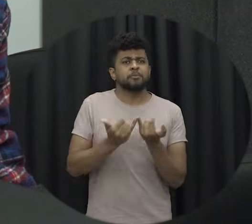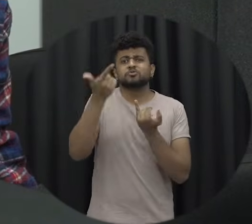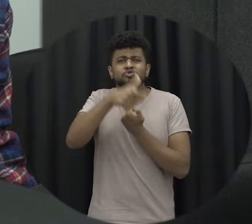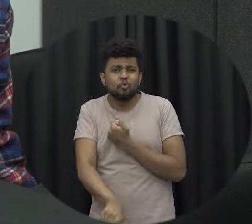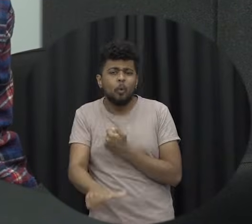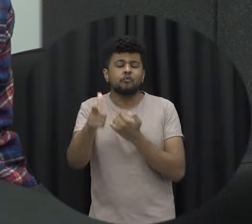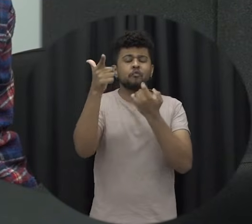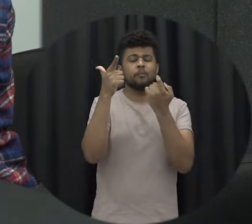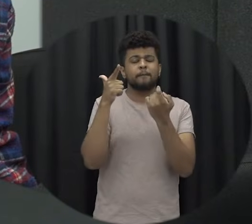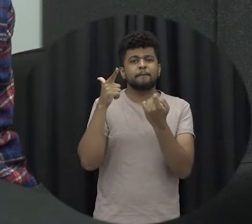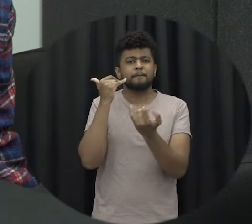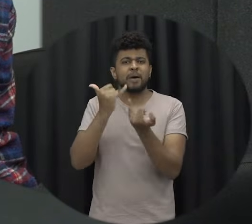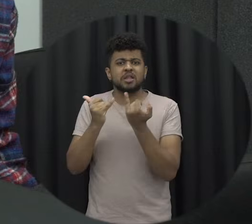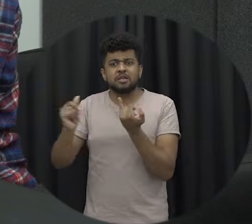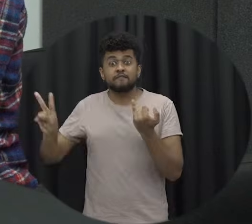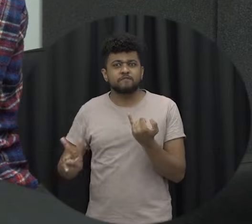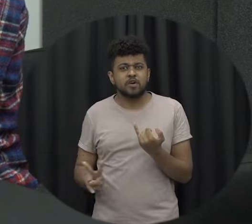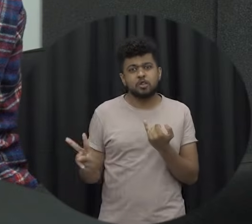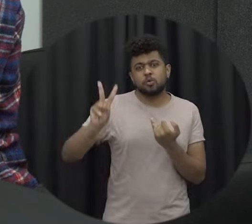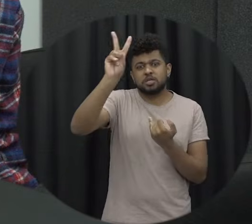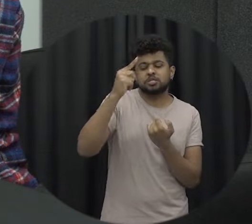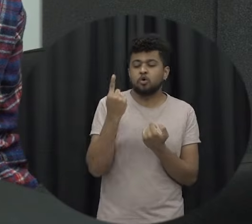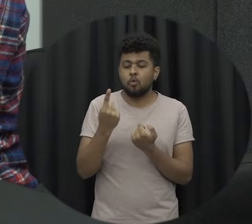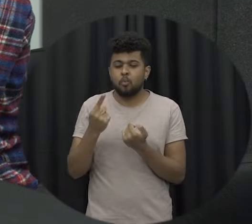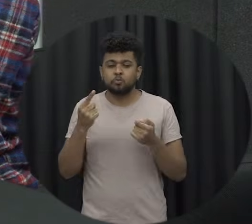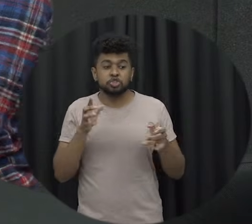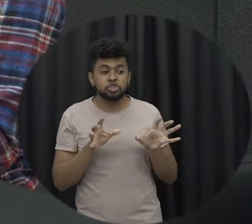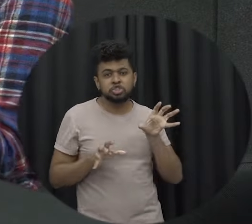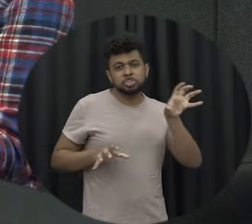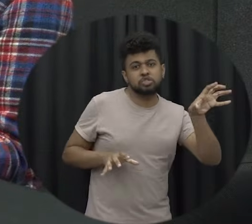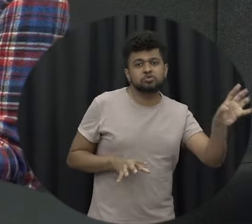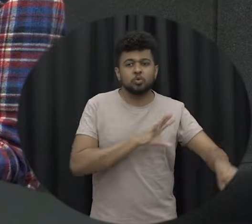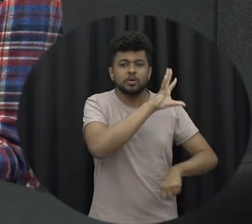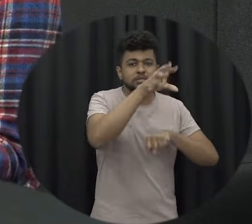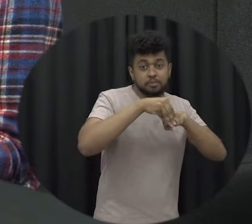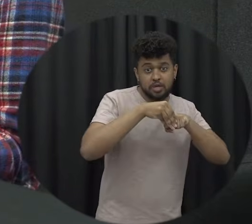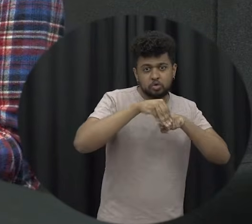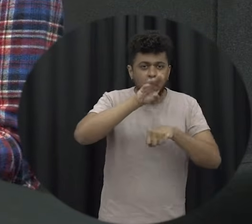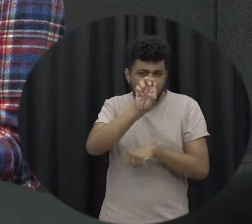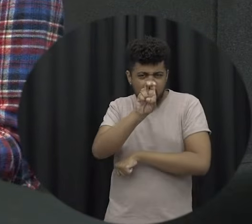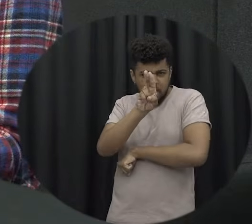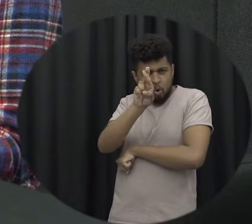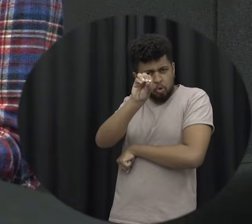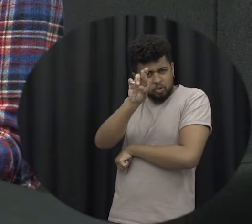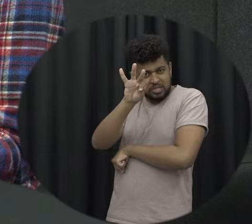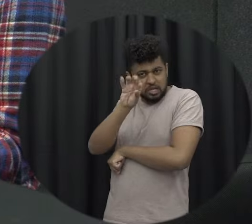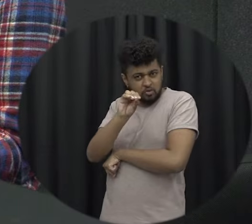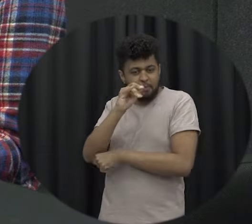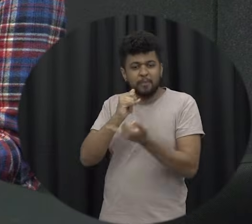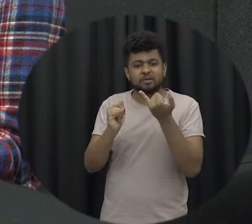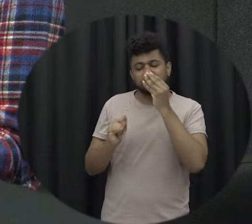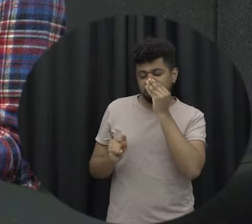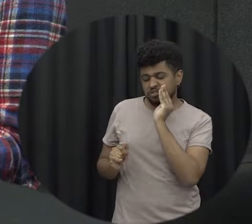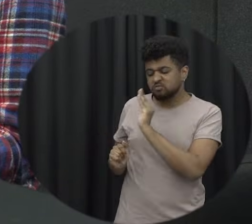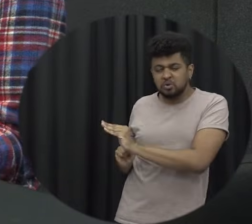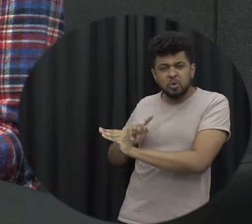valoriza uma determinada forma de conhecimento, né, a eurocêntrica, e desvaloriza, né, outras formas de pensar,